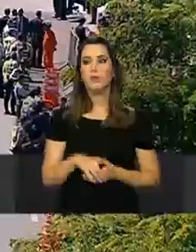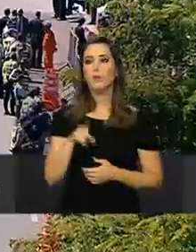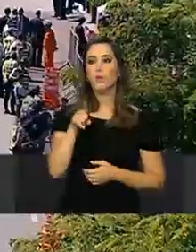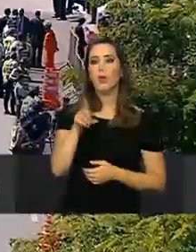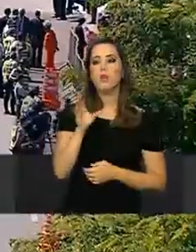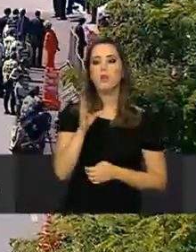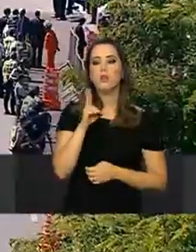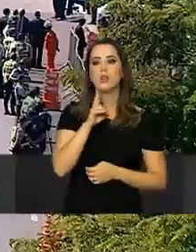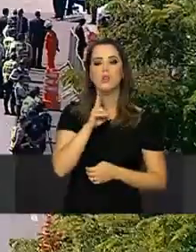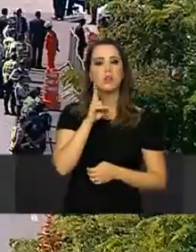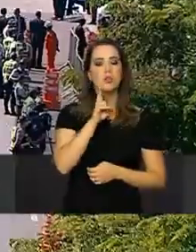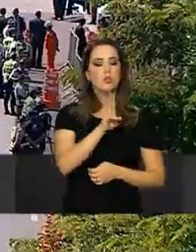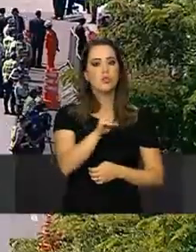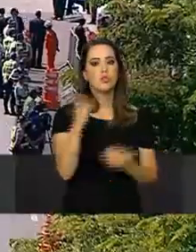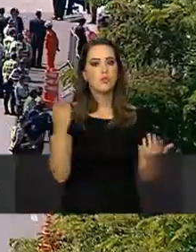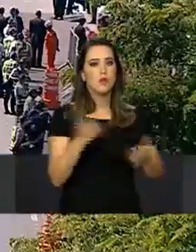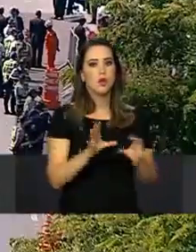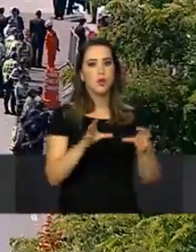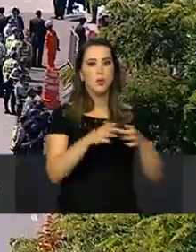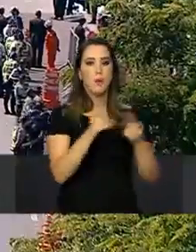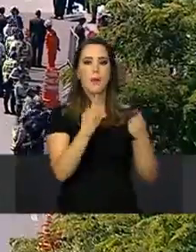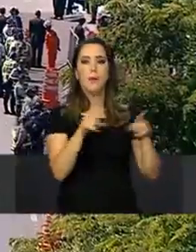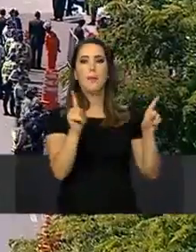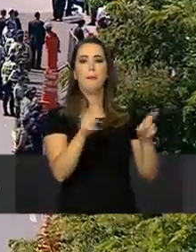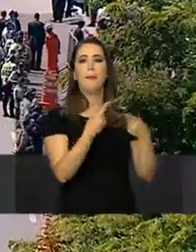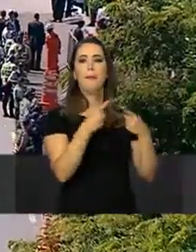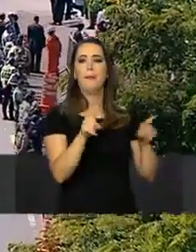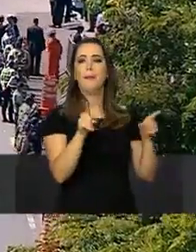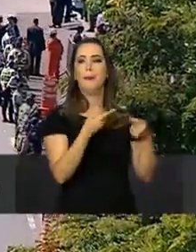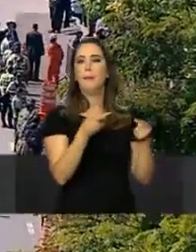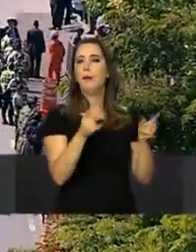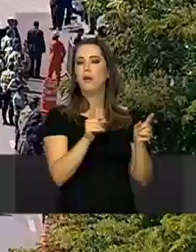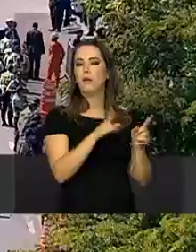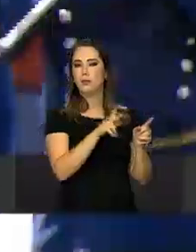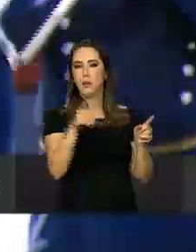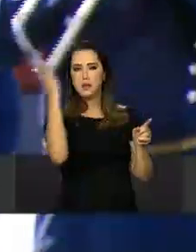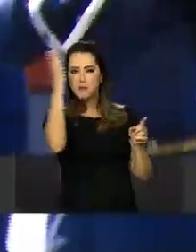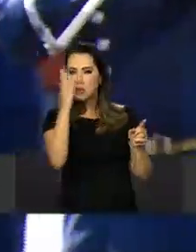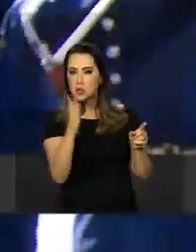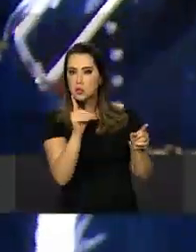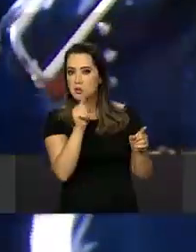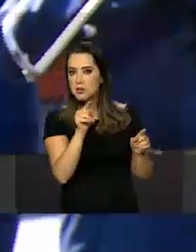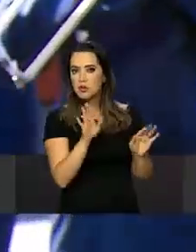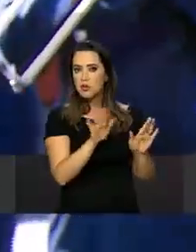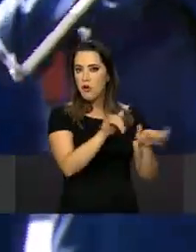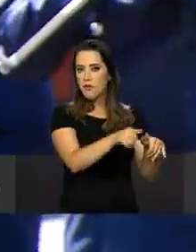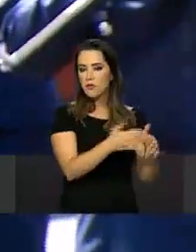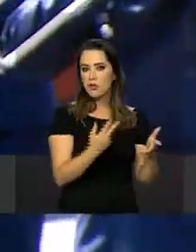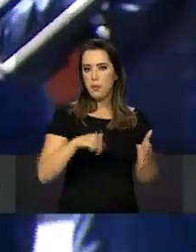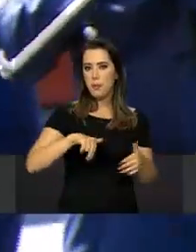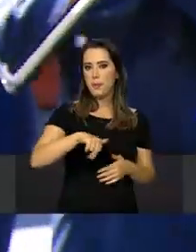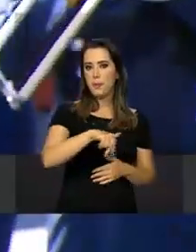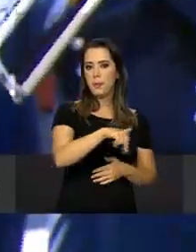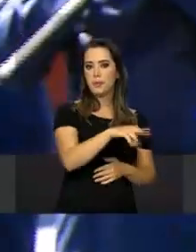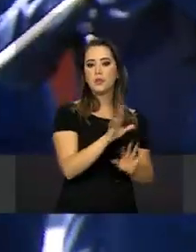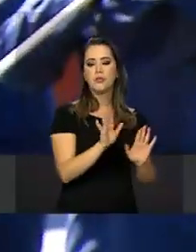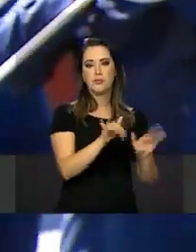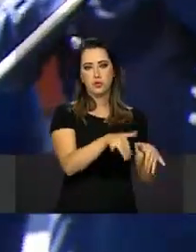banda do Batalhão da Guarda Presidencial já está se retirando. Terminou o desfile do Exército a pé e agora o da Força